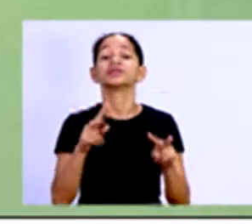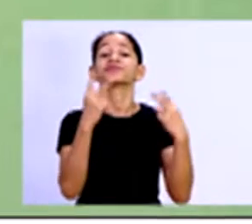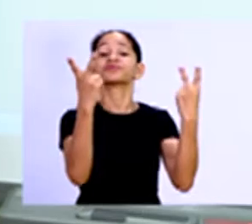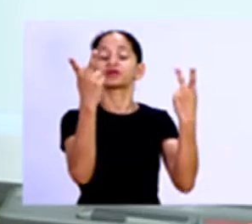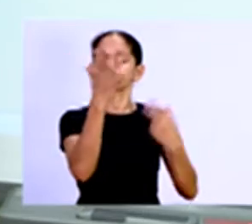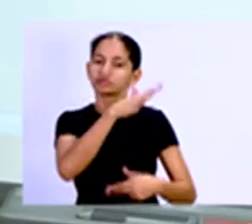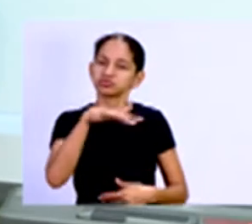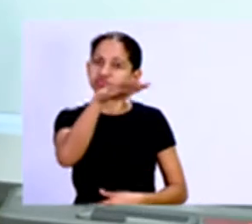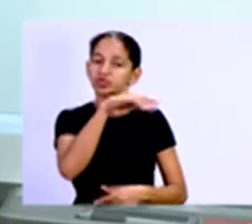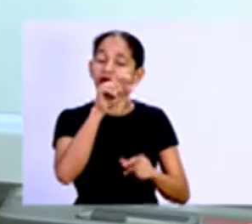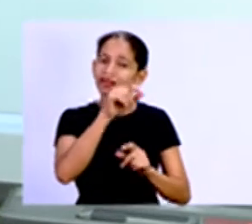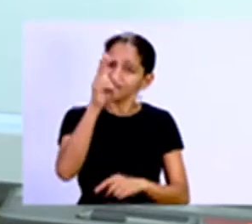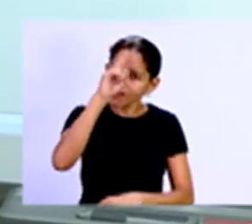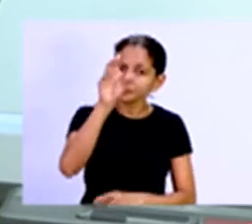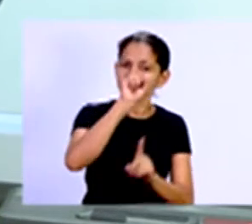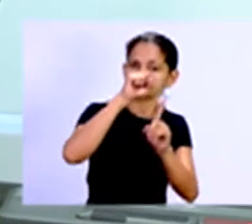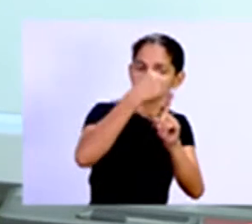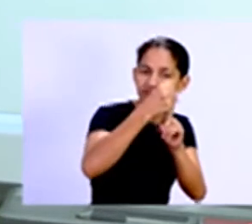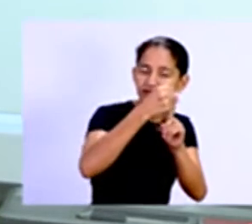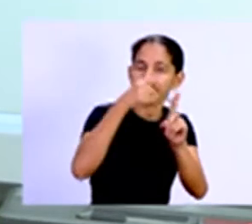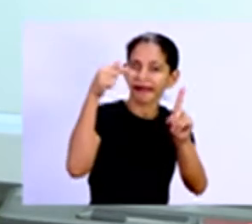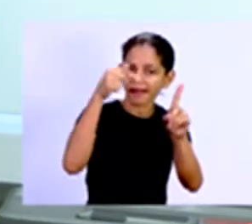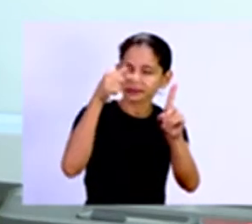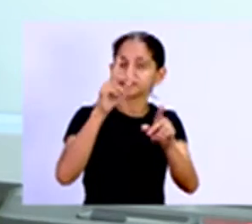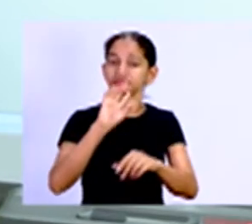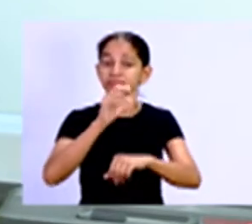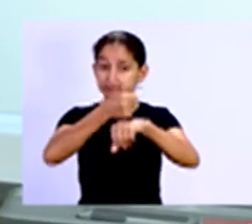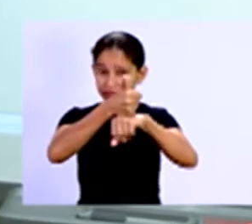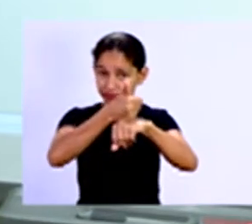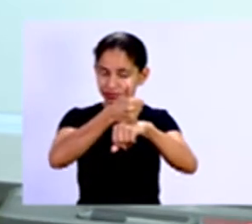gente falou de socialização, o fato principal era